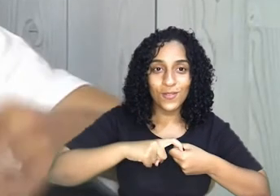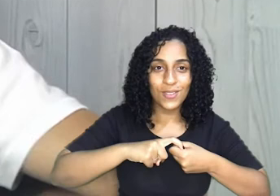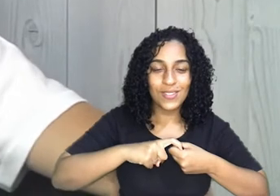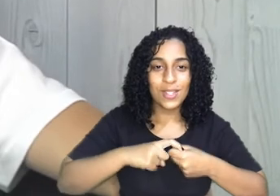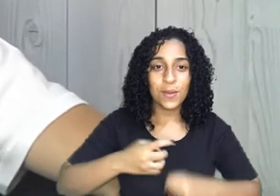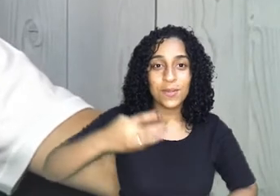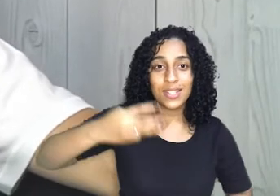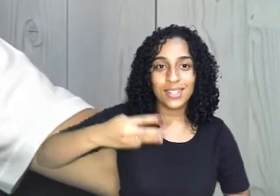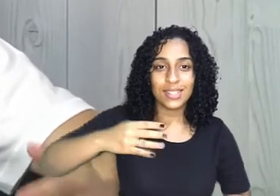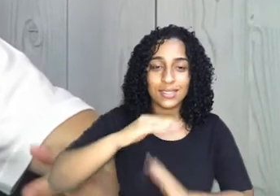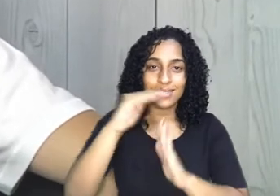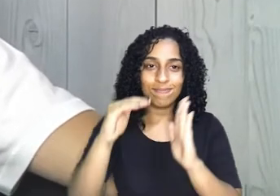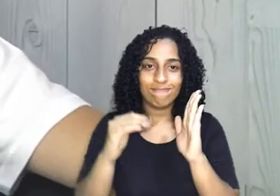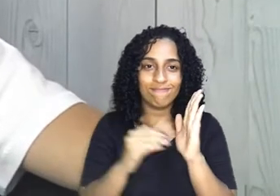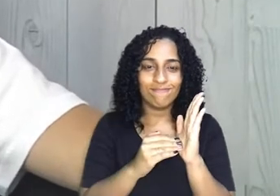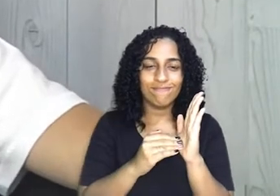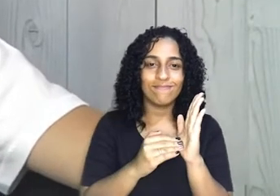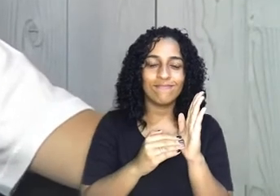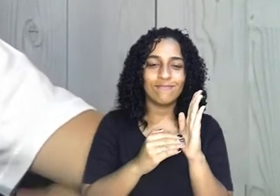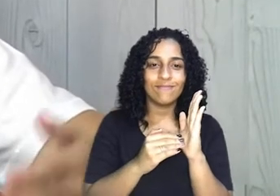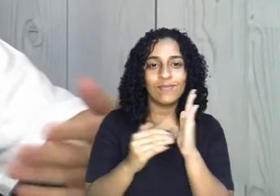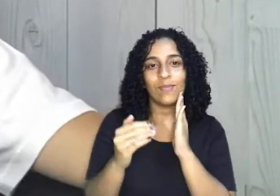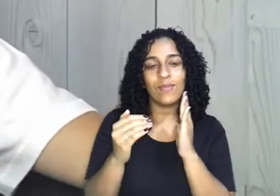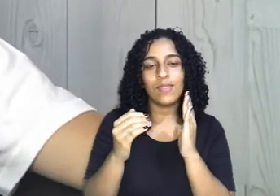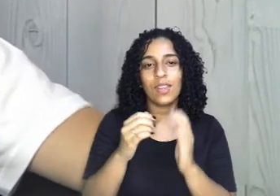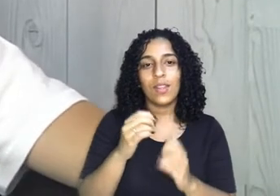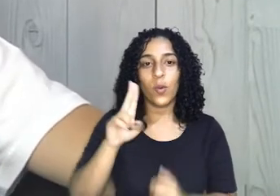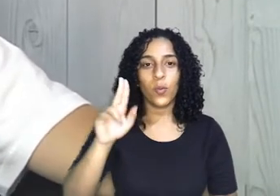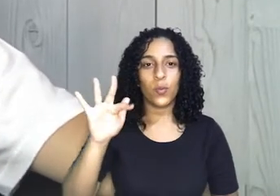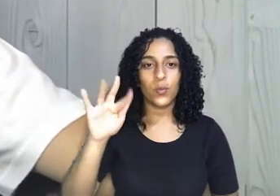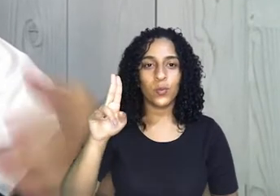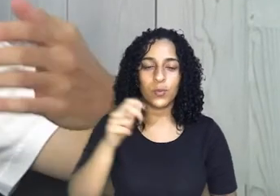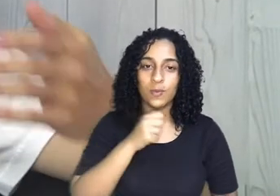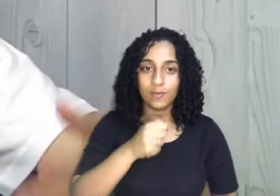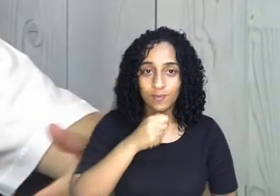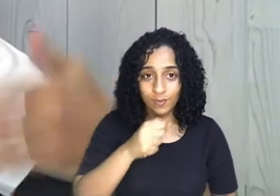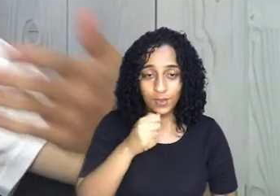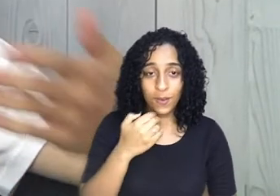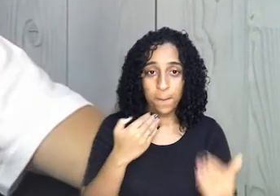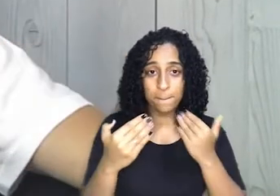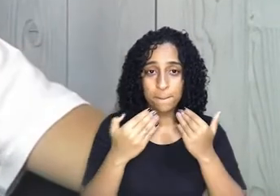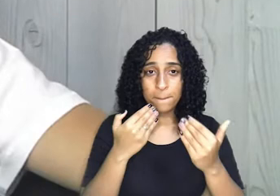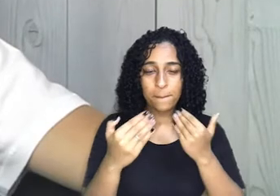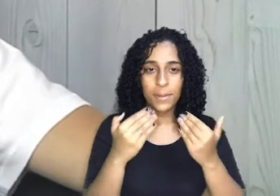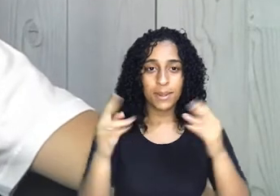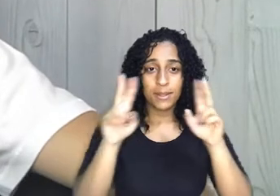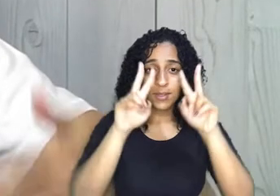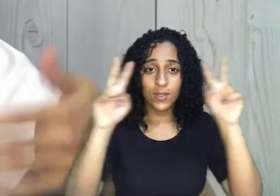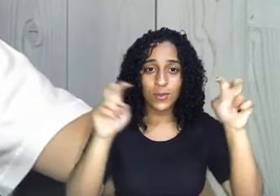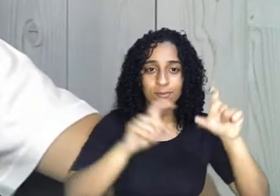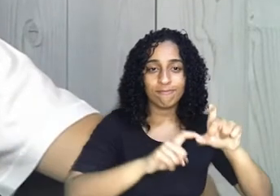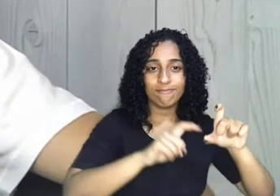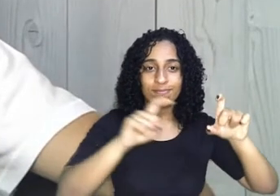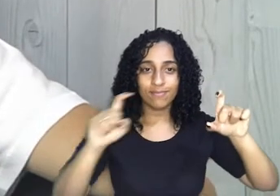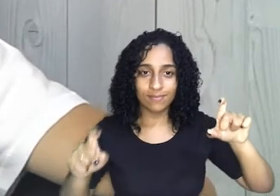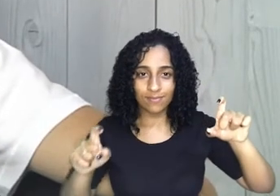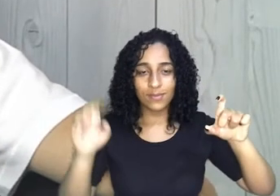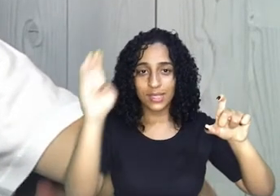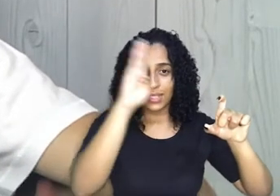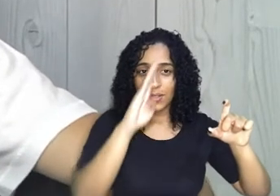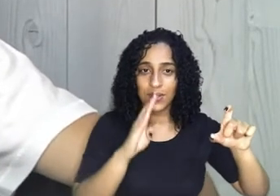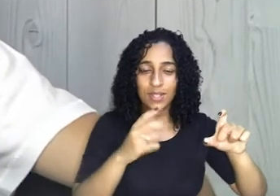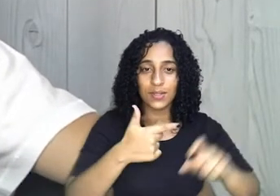voltamos para o nosso terceiro e último bloco dessa edição do Ufo entrevista que vem debatendo assuntos relativos a nossa Independência